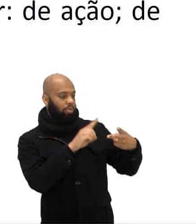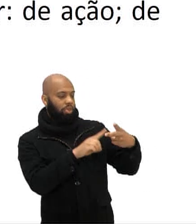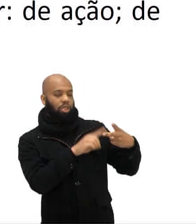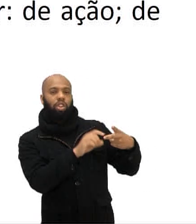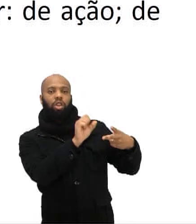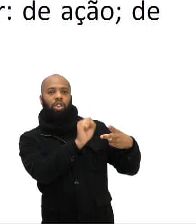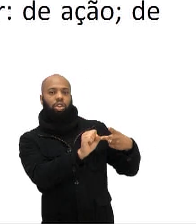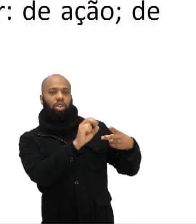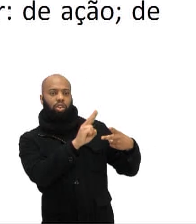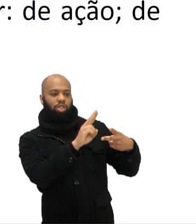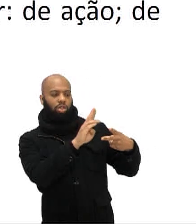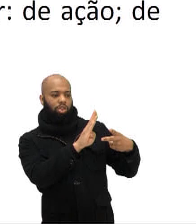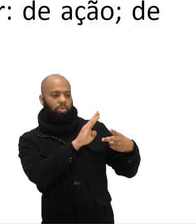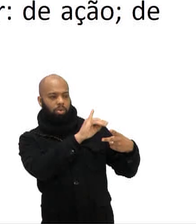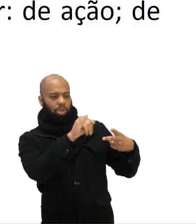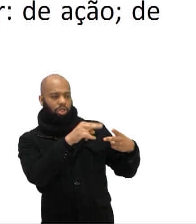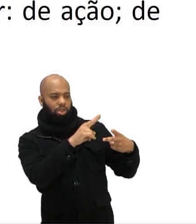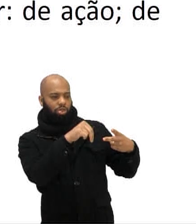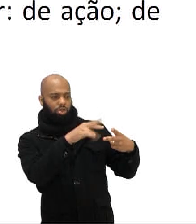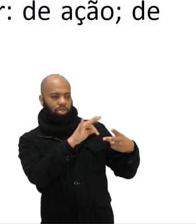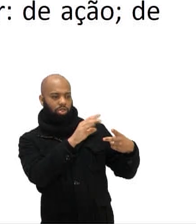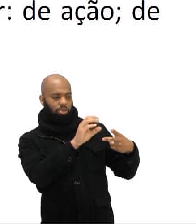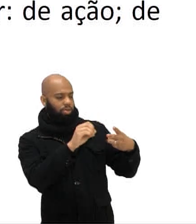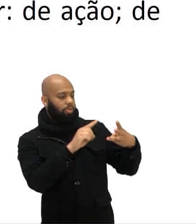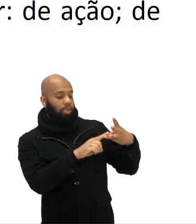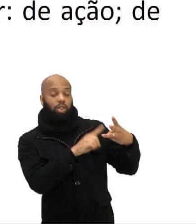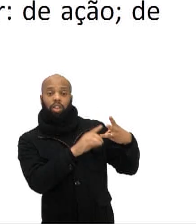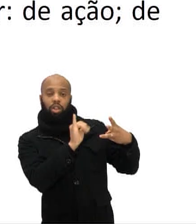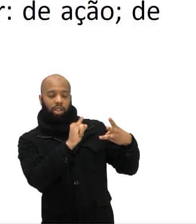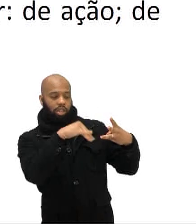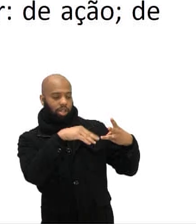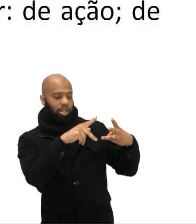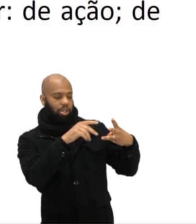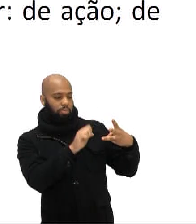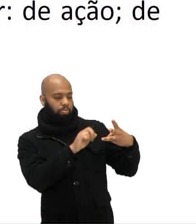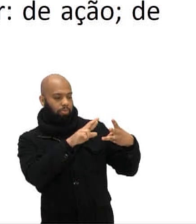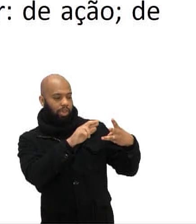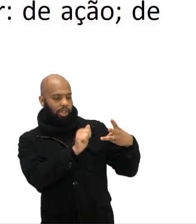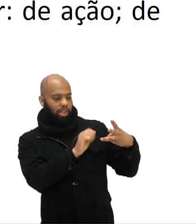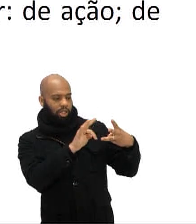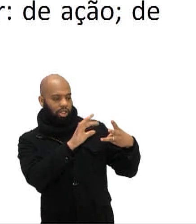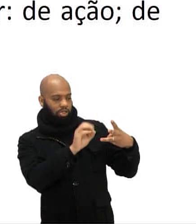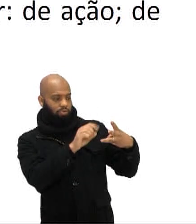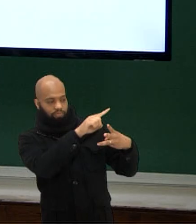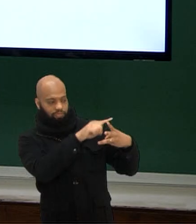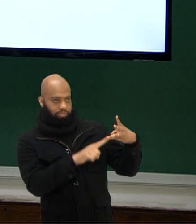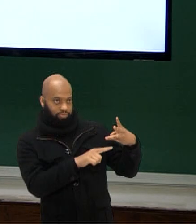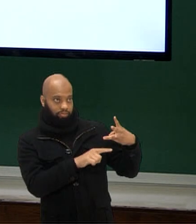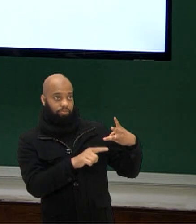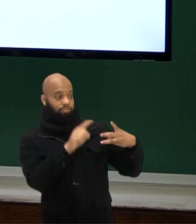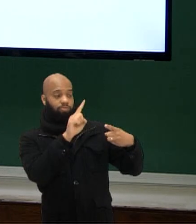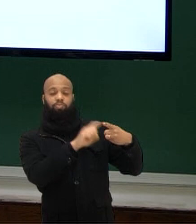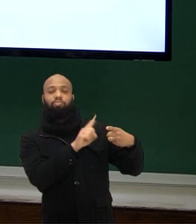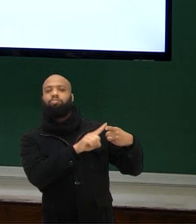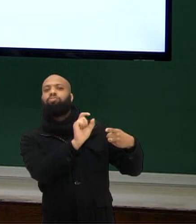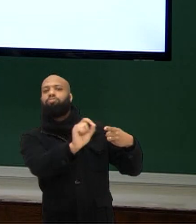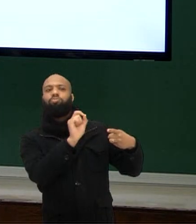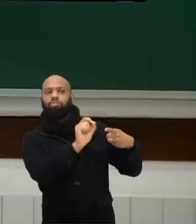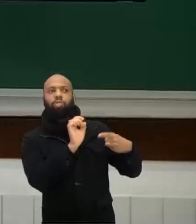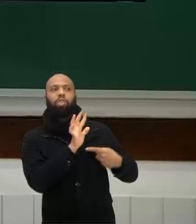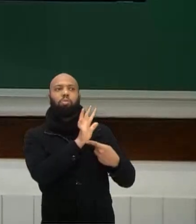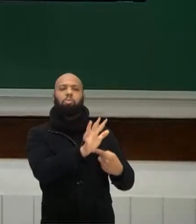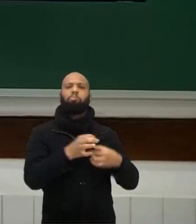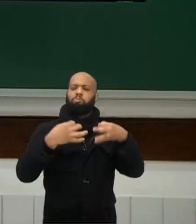e o modo imperativo. Então, eu tenho esses 3 modos verbais. O indicativo vai indicar